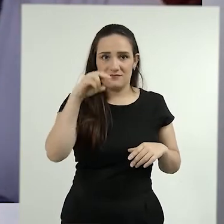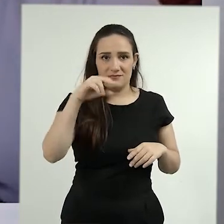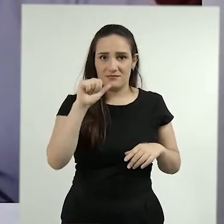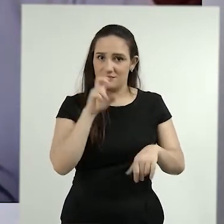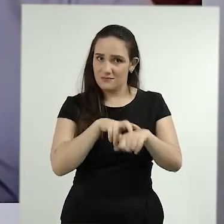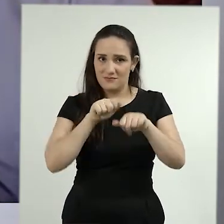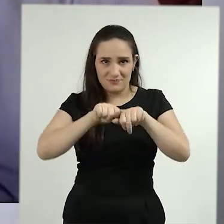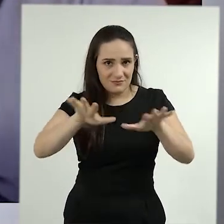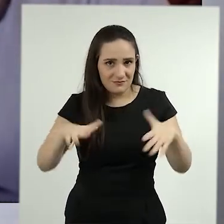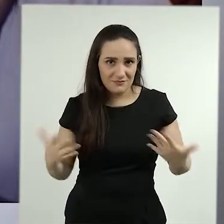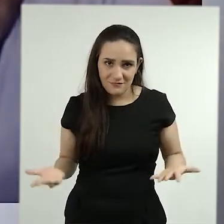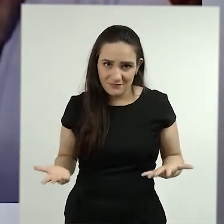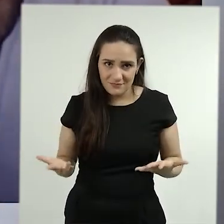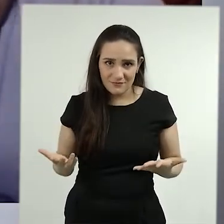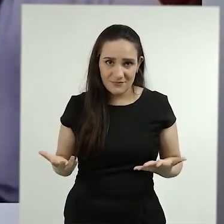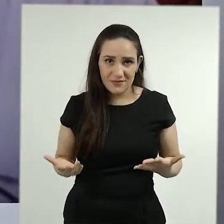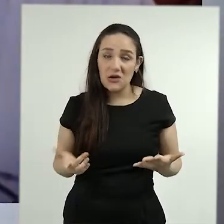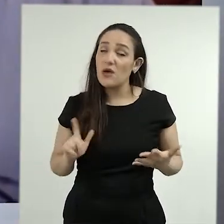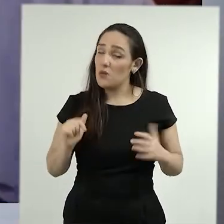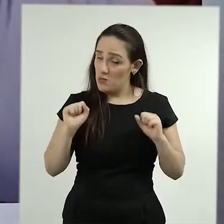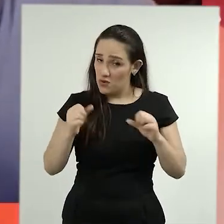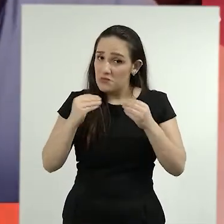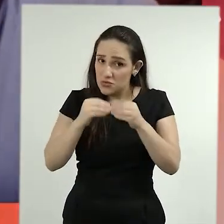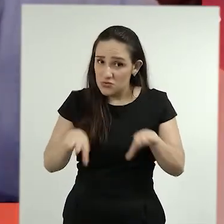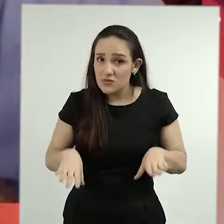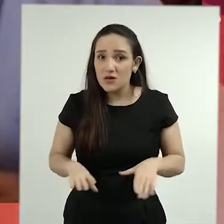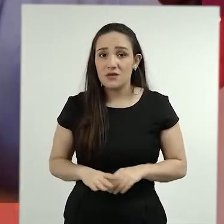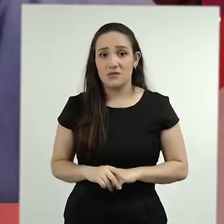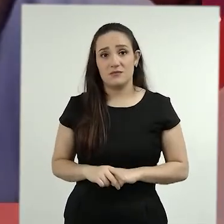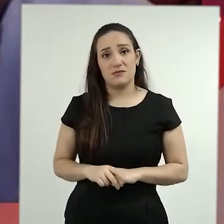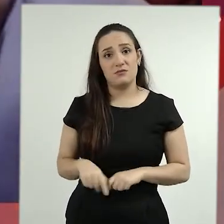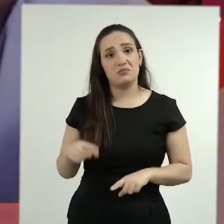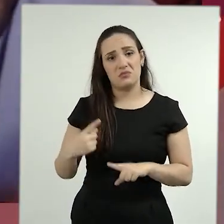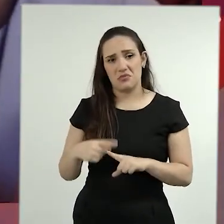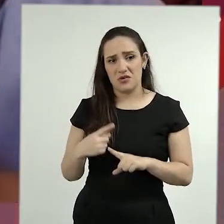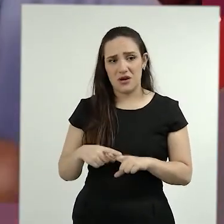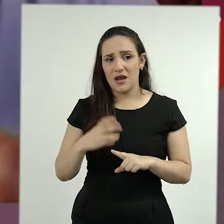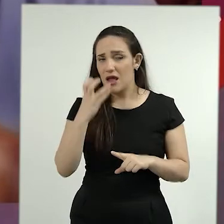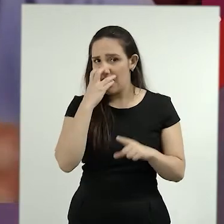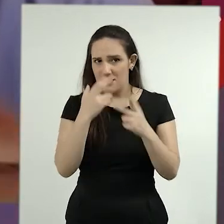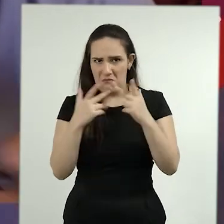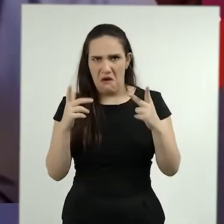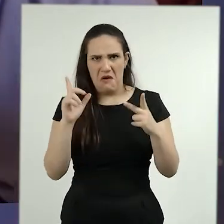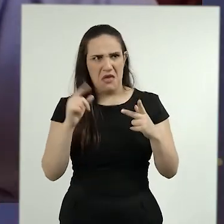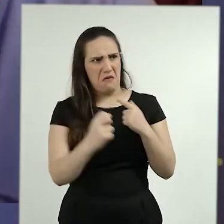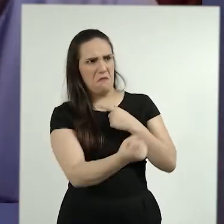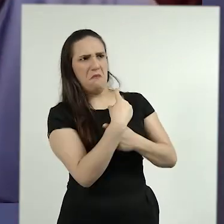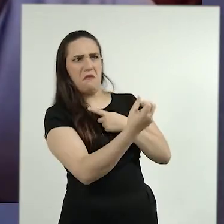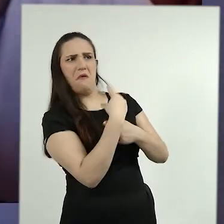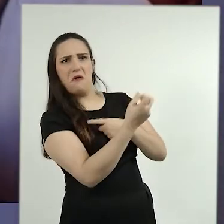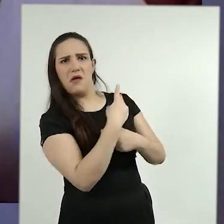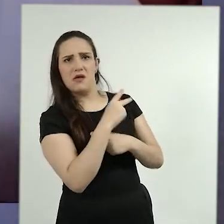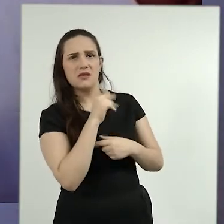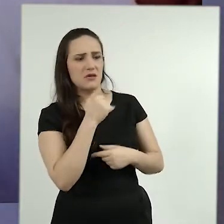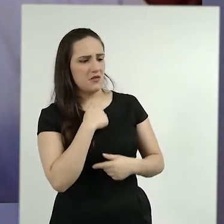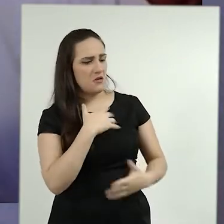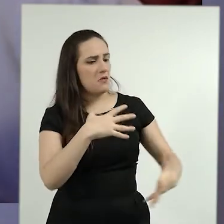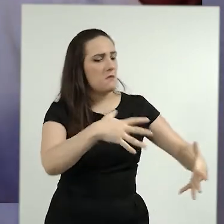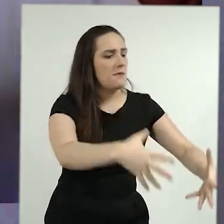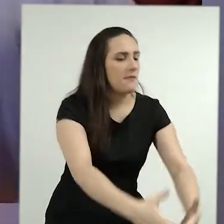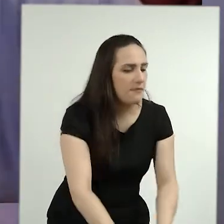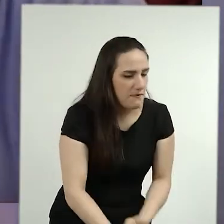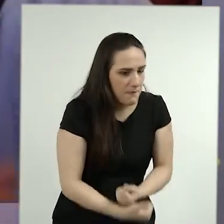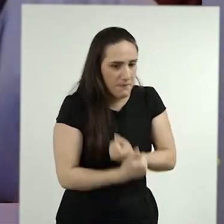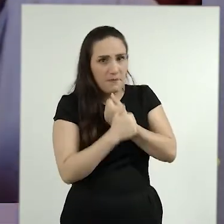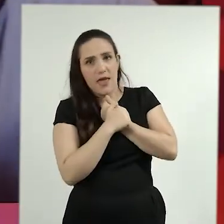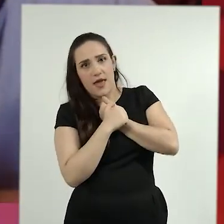coronavírus. Então, a gente pode ter também, quando a gente interage, né, em nenhum momento o animal silvestre pode transmitir doença, só de você ter no